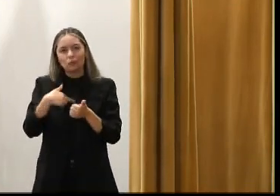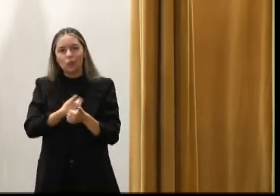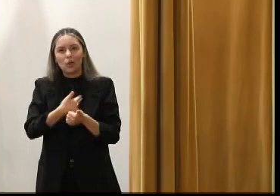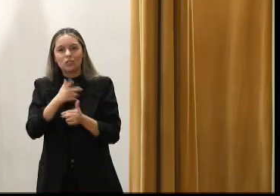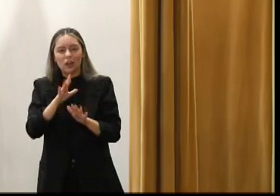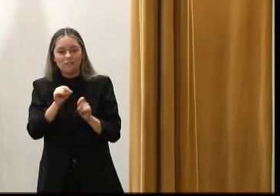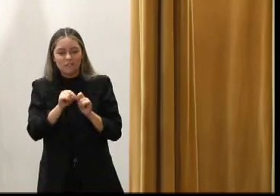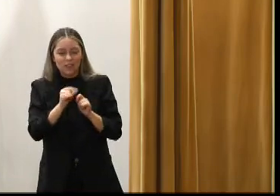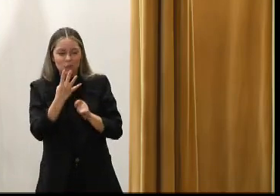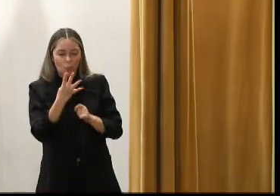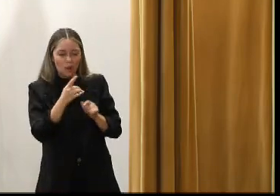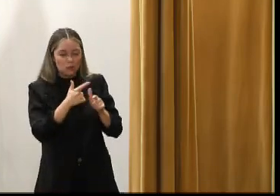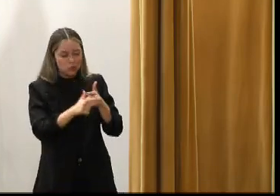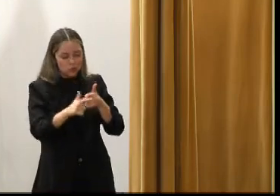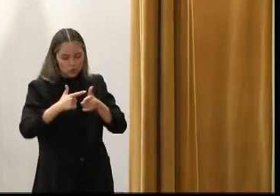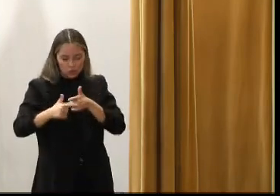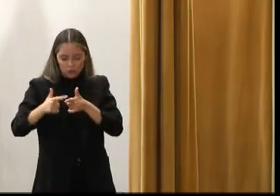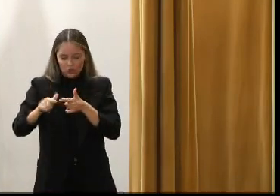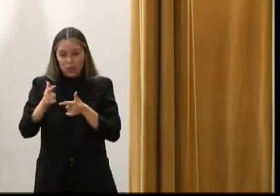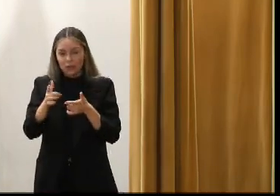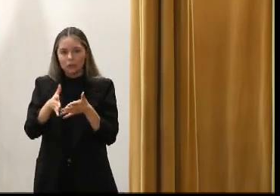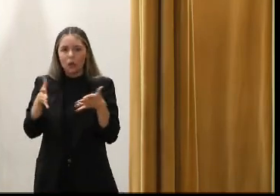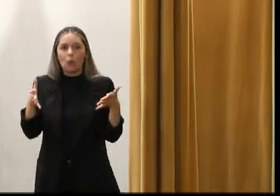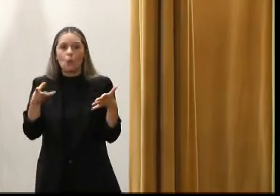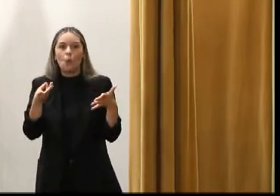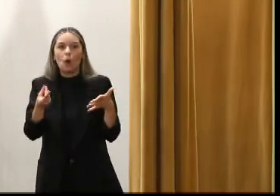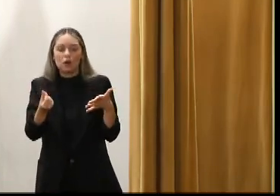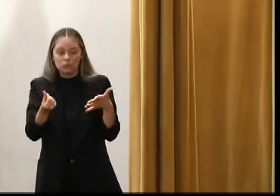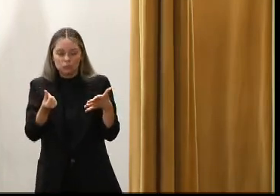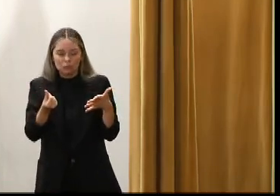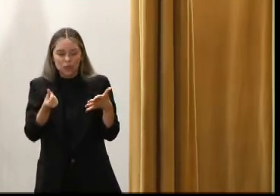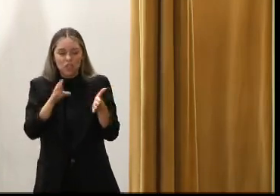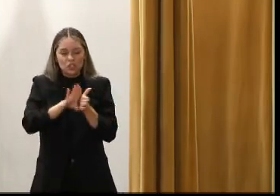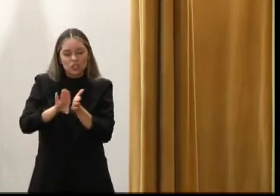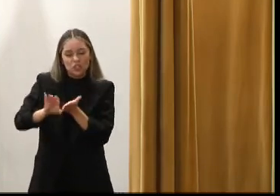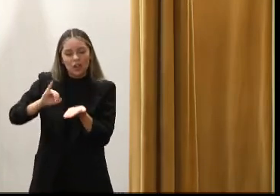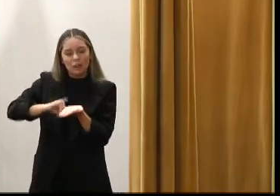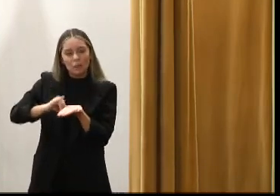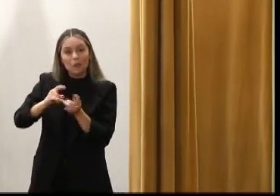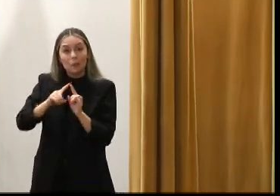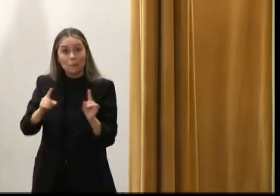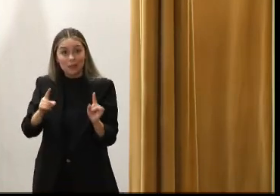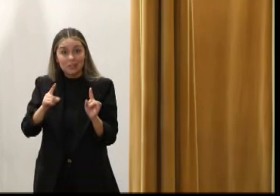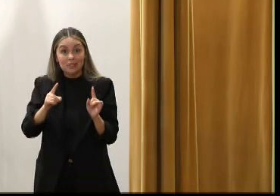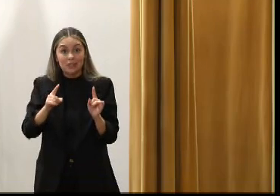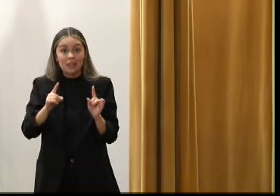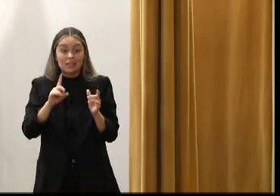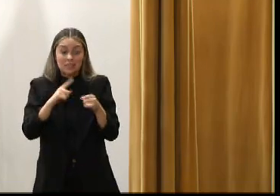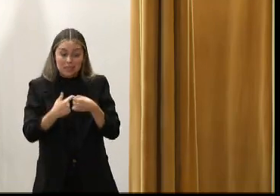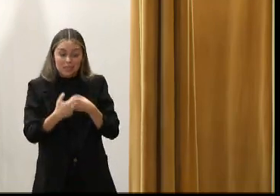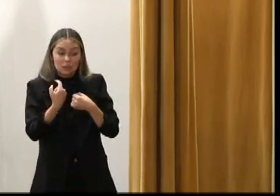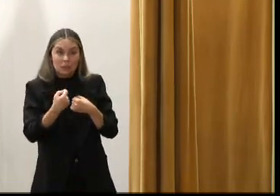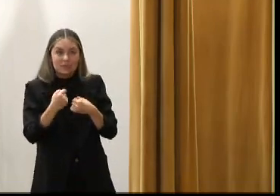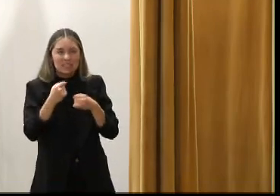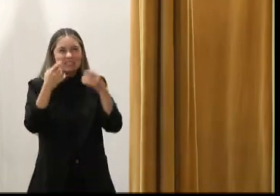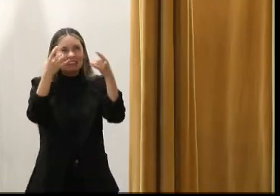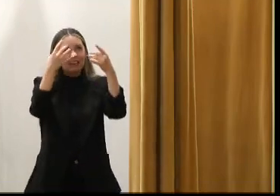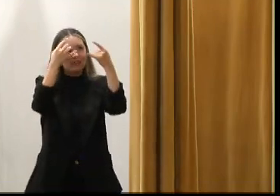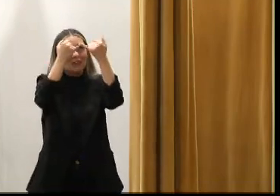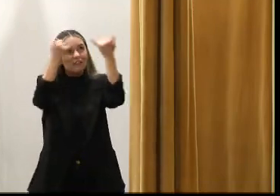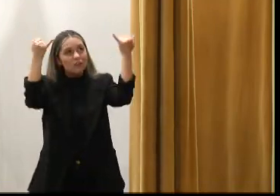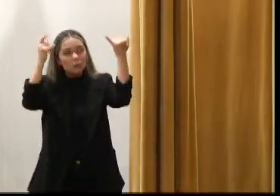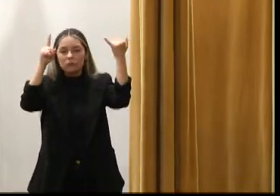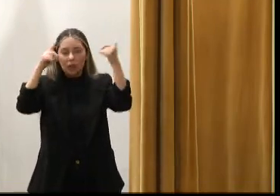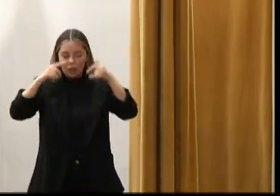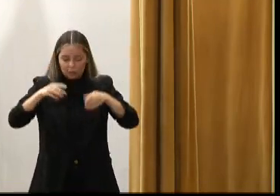4 diminuição de impostos, nós temos tamanho de diminuição de impostos, mas a cidade precisa enterrar fios, a cidade nova, a